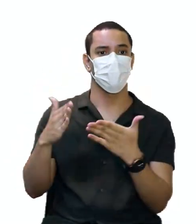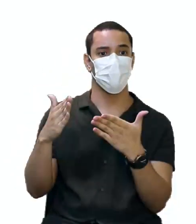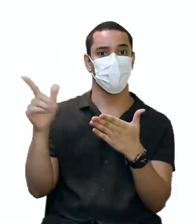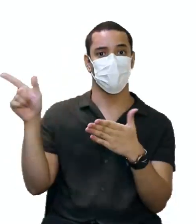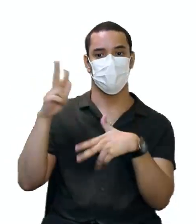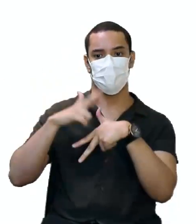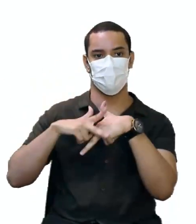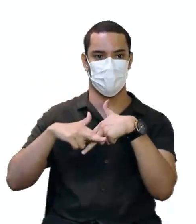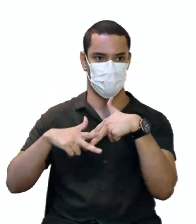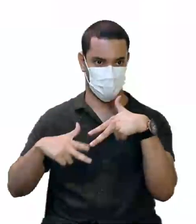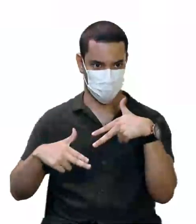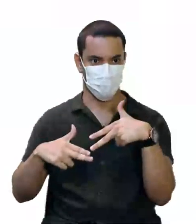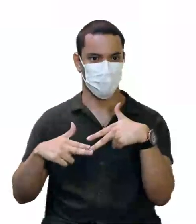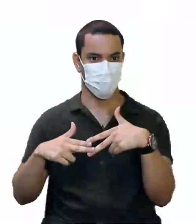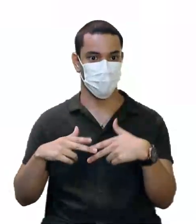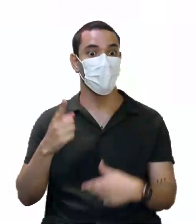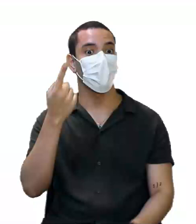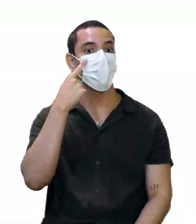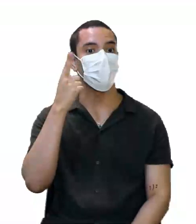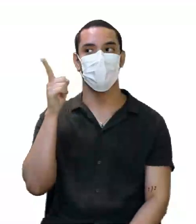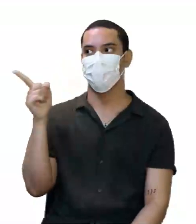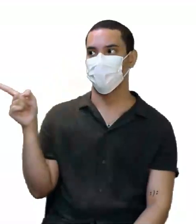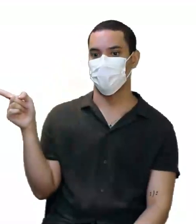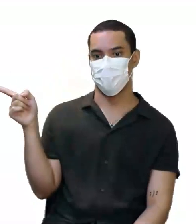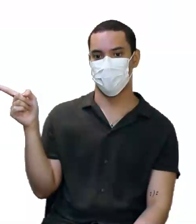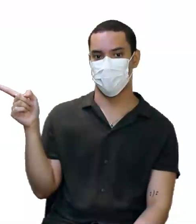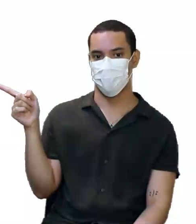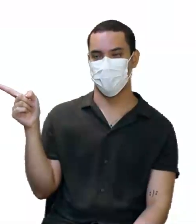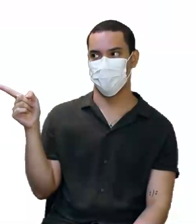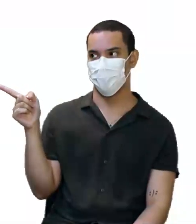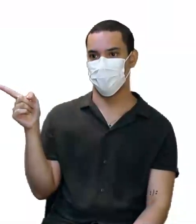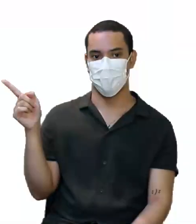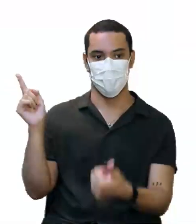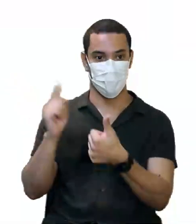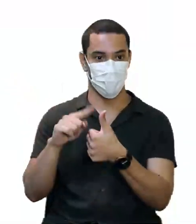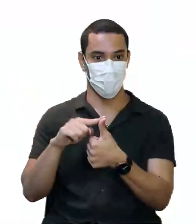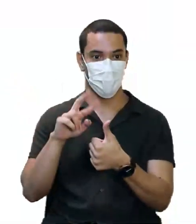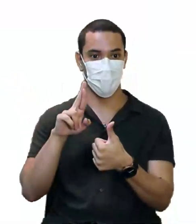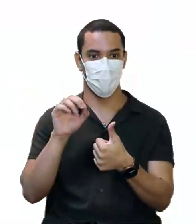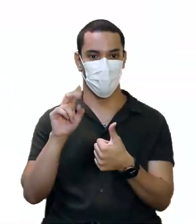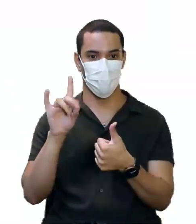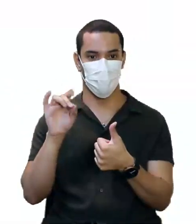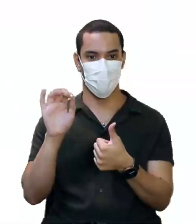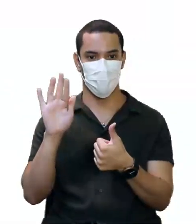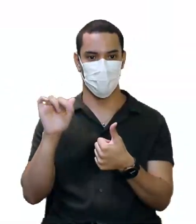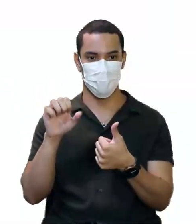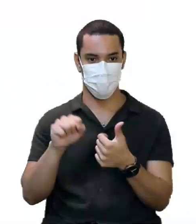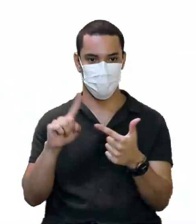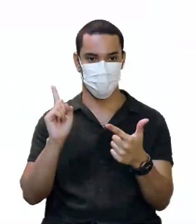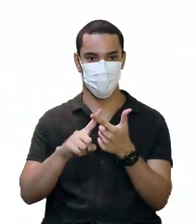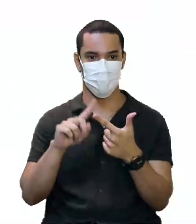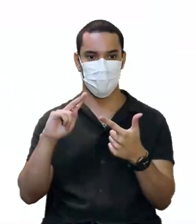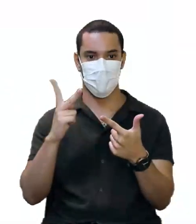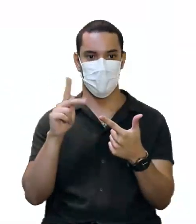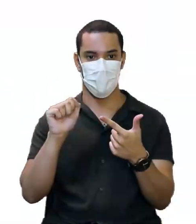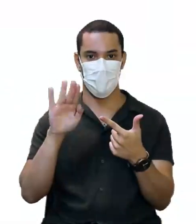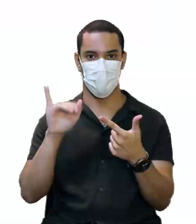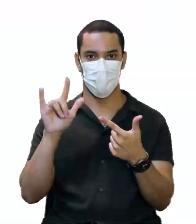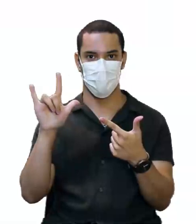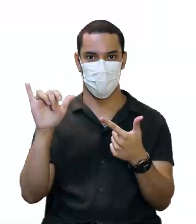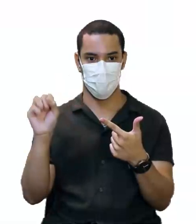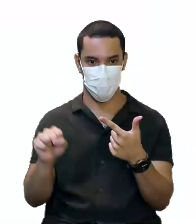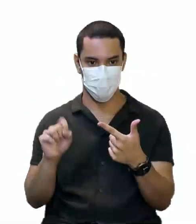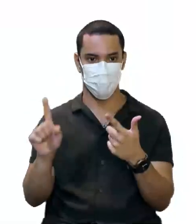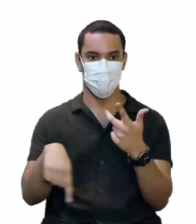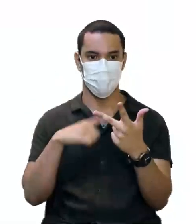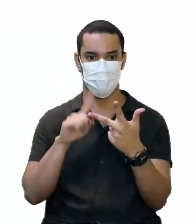gênero Australopithecus. Olha lá, o Homo rudolfensis, o Homo